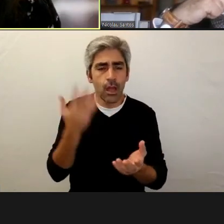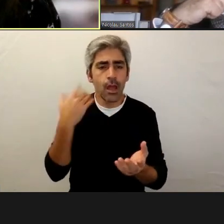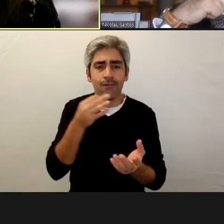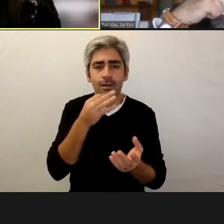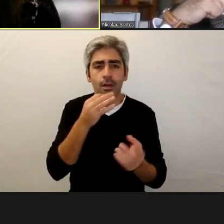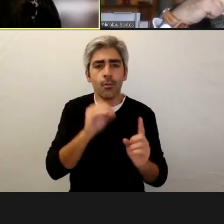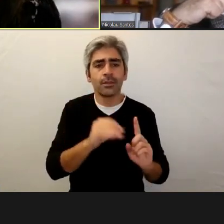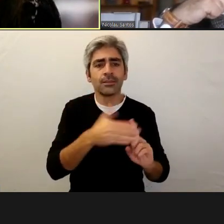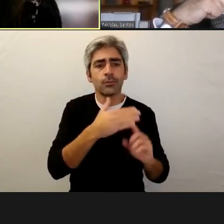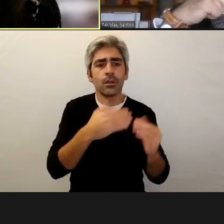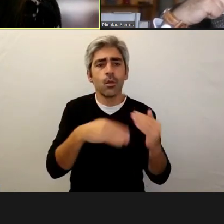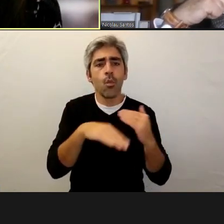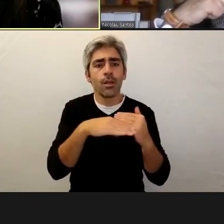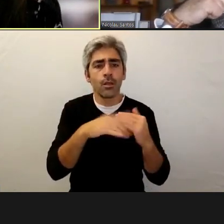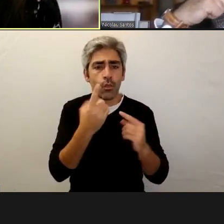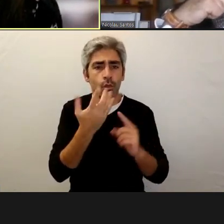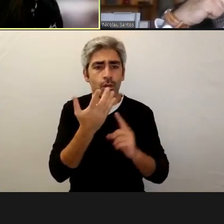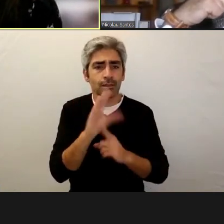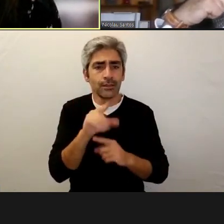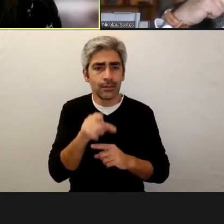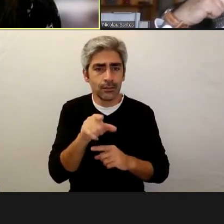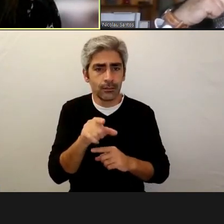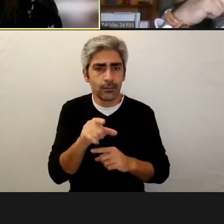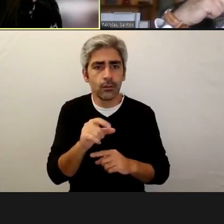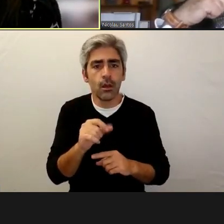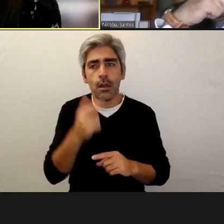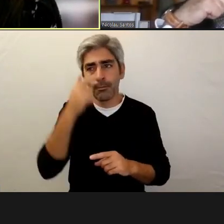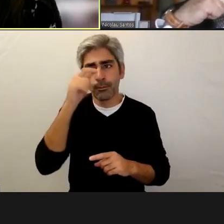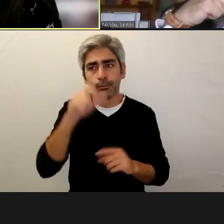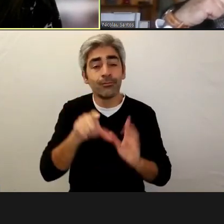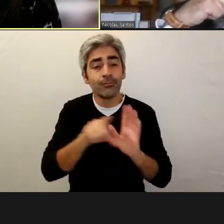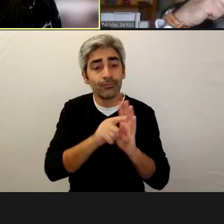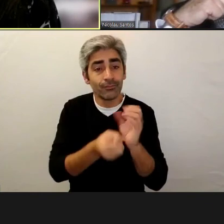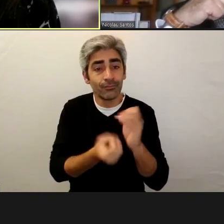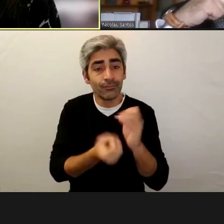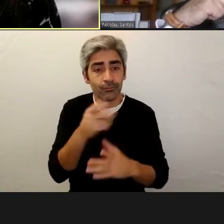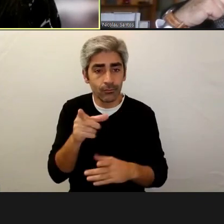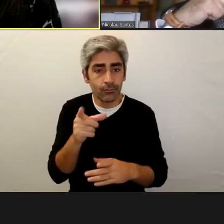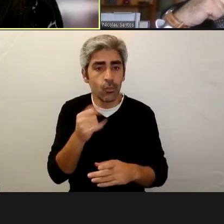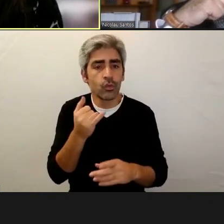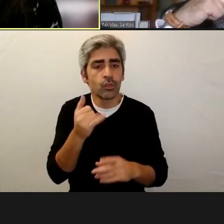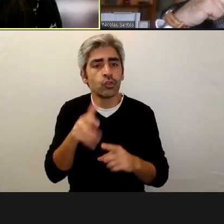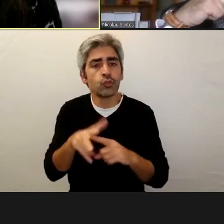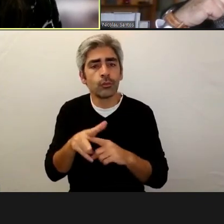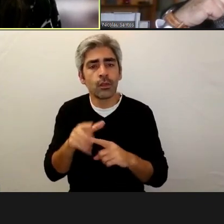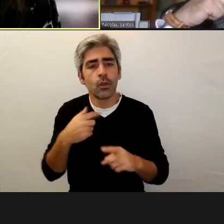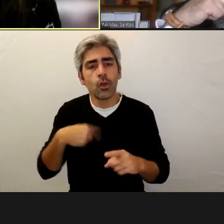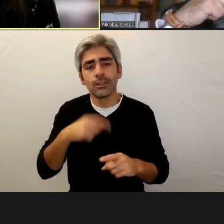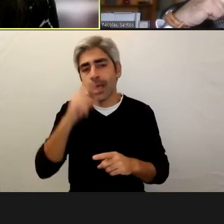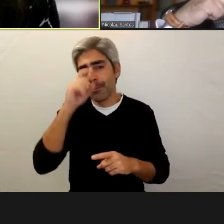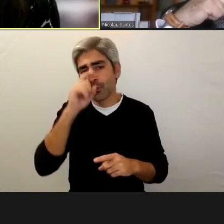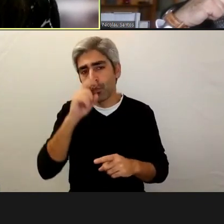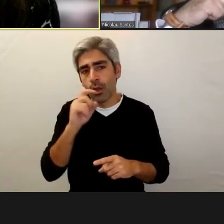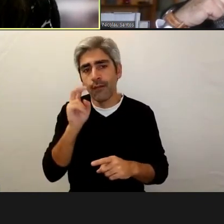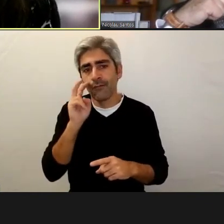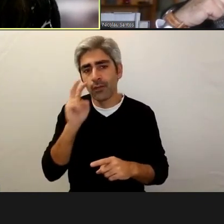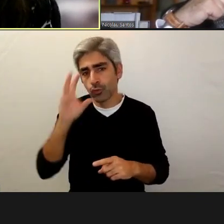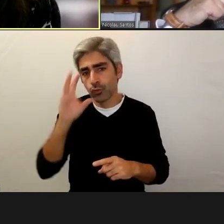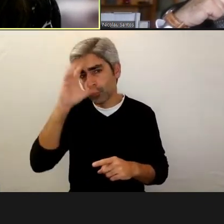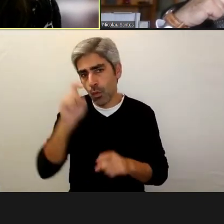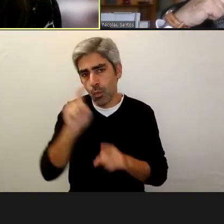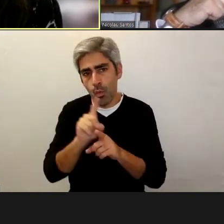igualdade. Temos aí um exemplo. Muitas vezes o legislador é um instrumento nós estamos muito habituados a ver o Estado